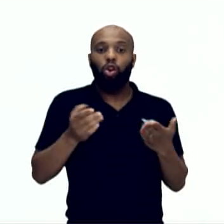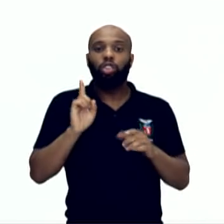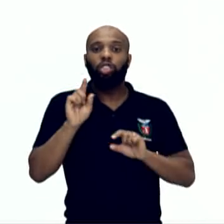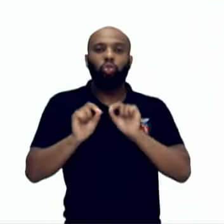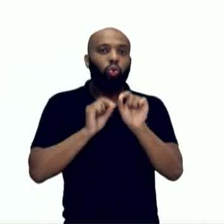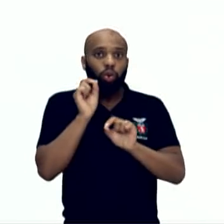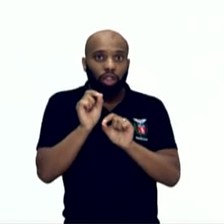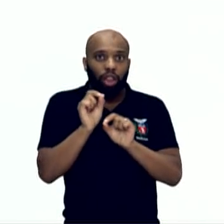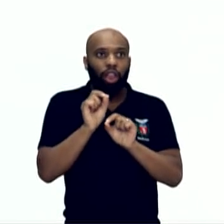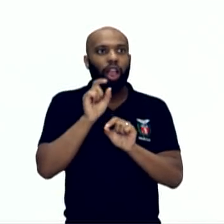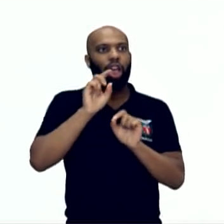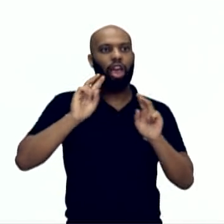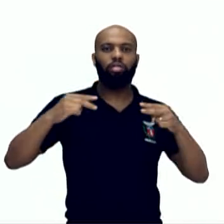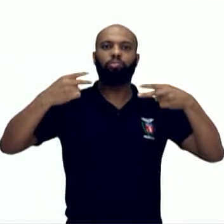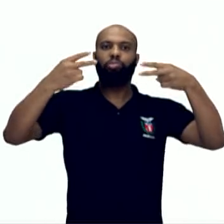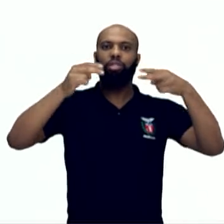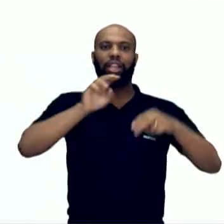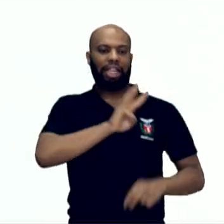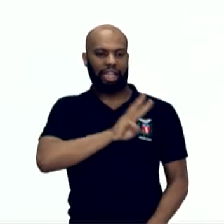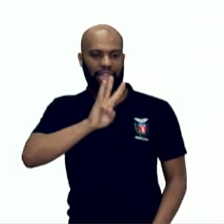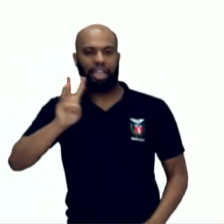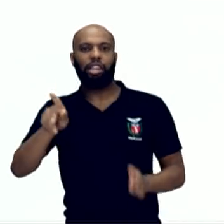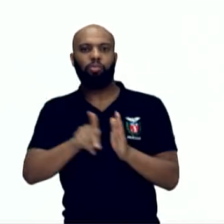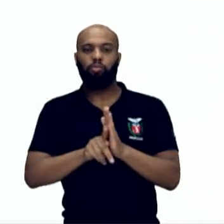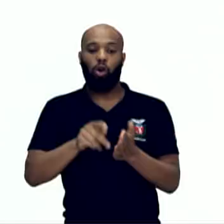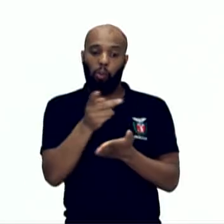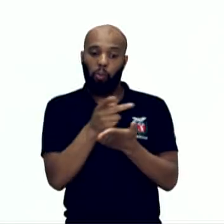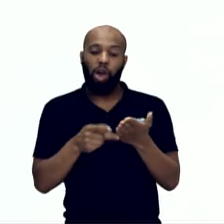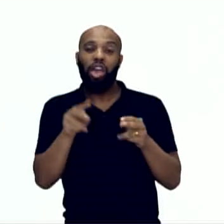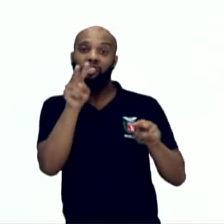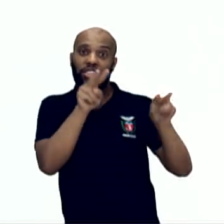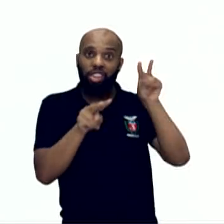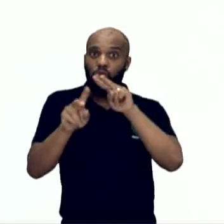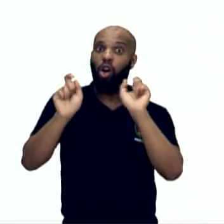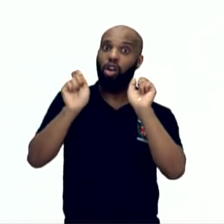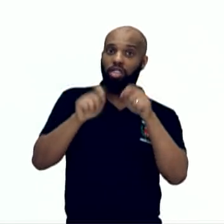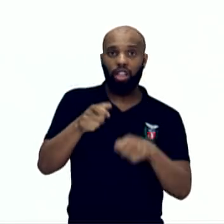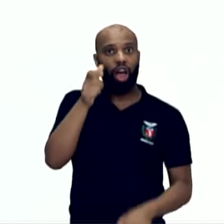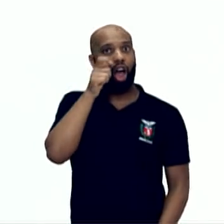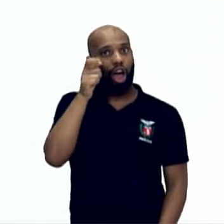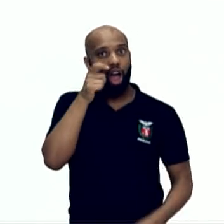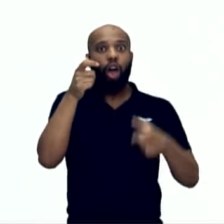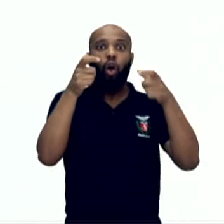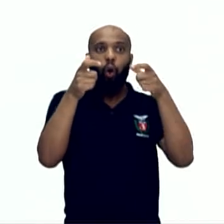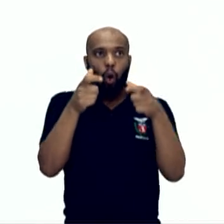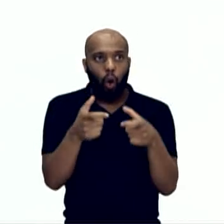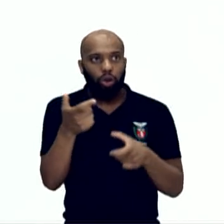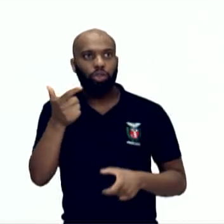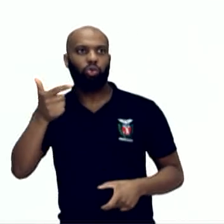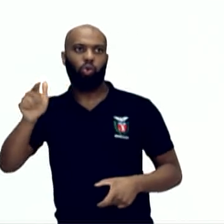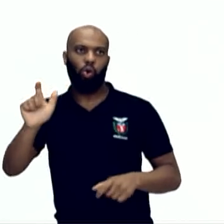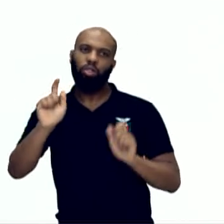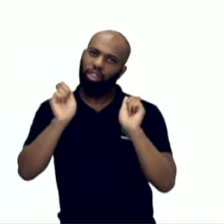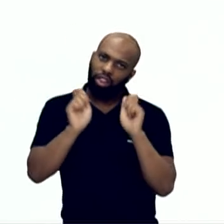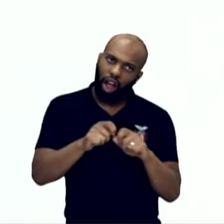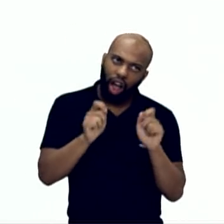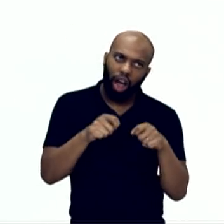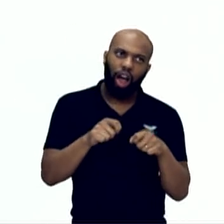visuais, mas que são vistos em outras plataformas, em plataformas digitais e se